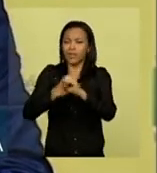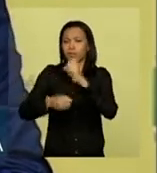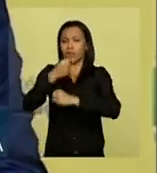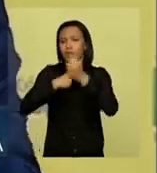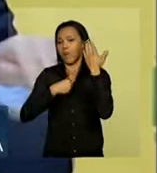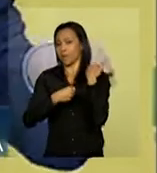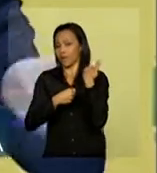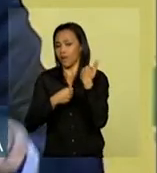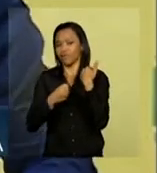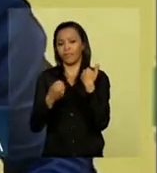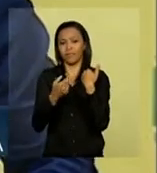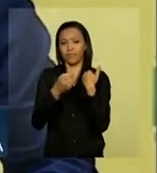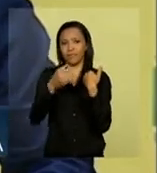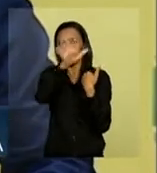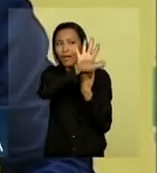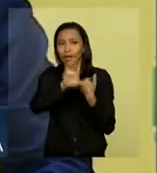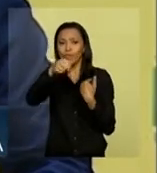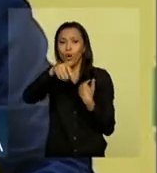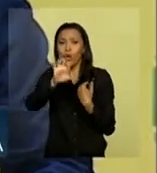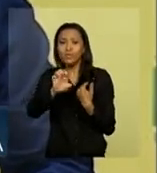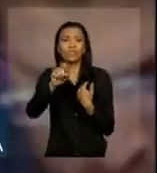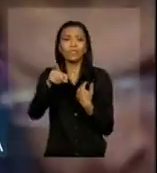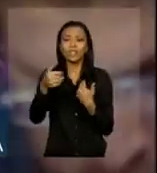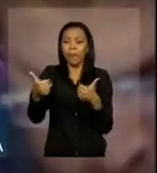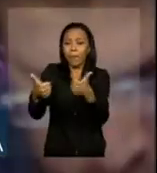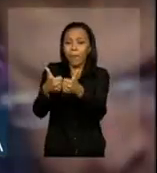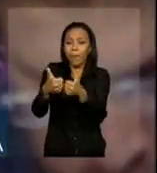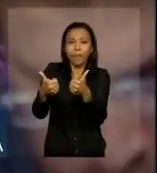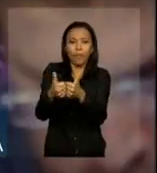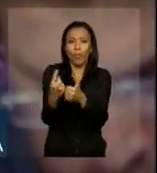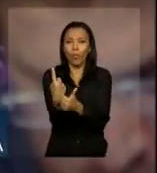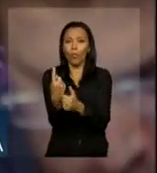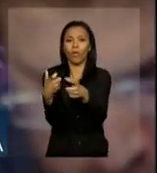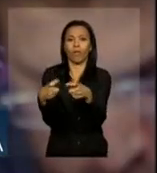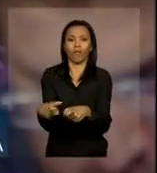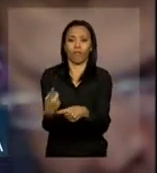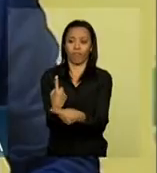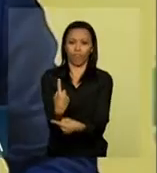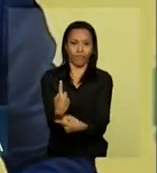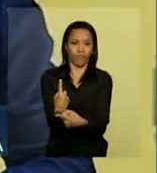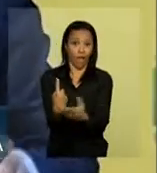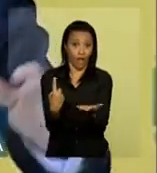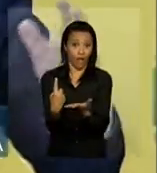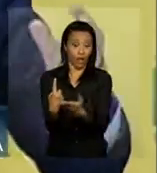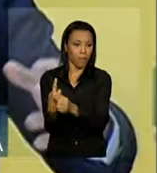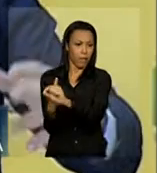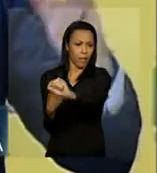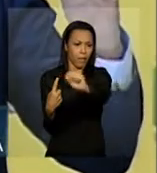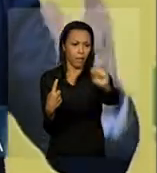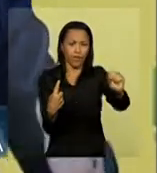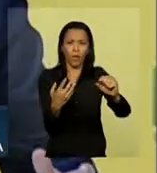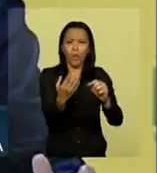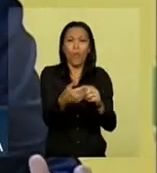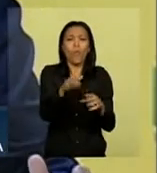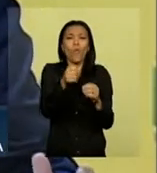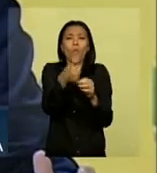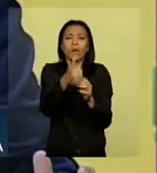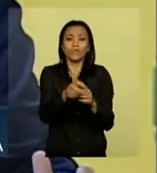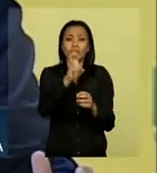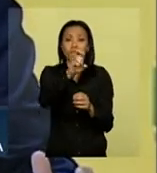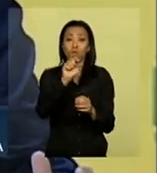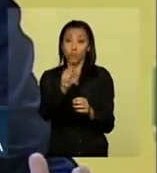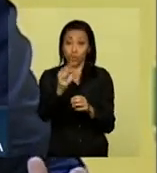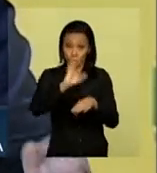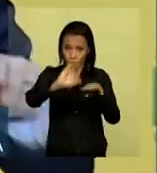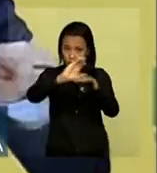estudantes da região norte só tinham a opção ali local e agora ele tem mais de 4.000 quase cinco mil cursos